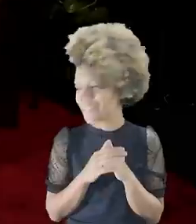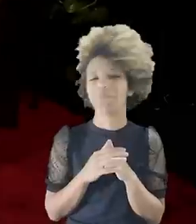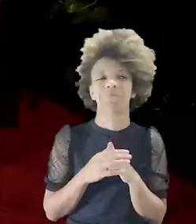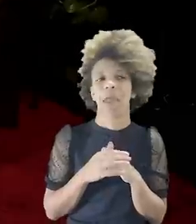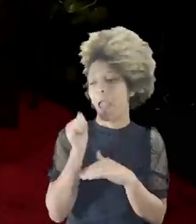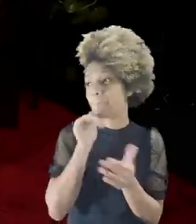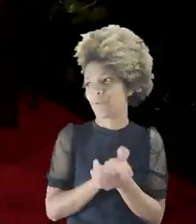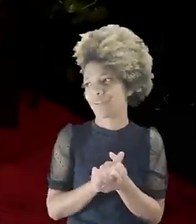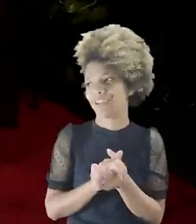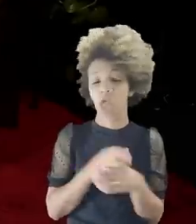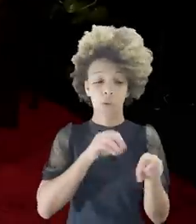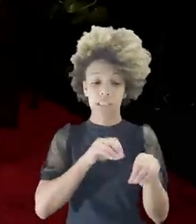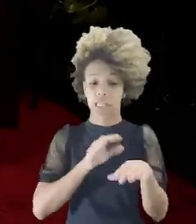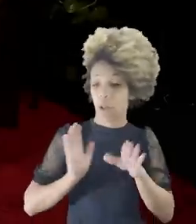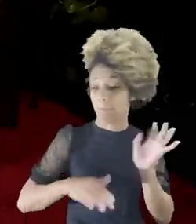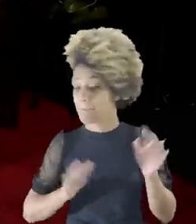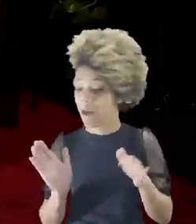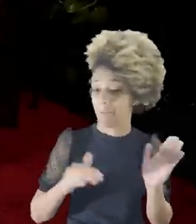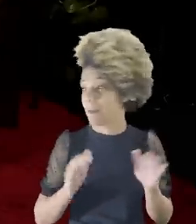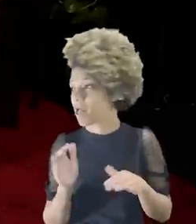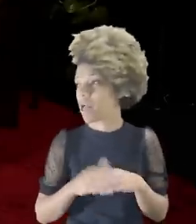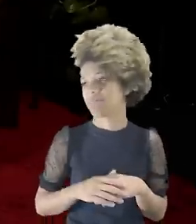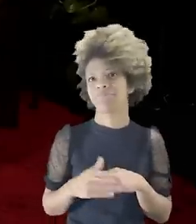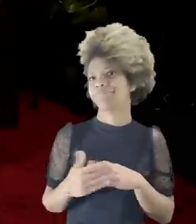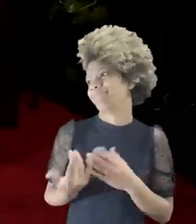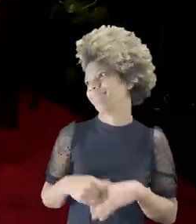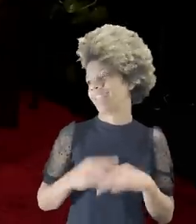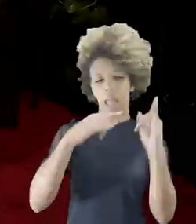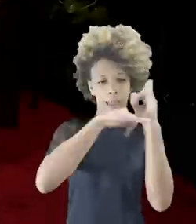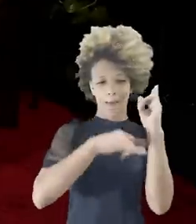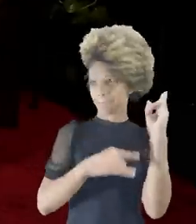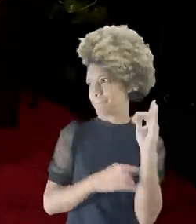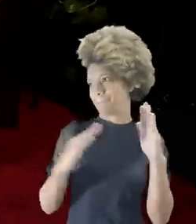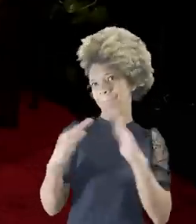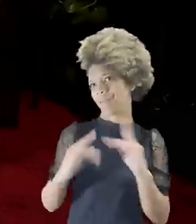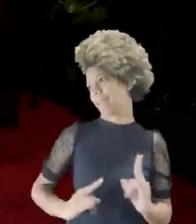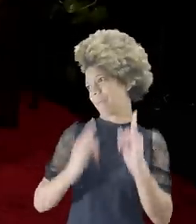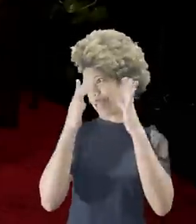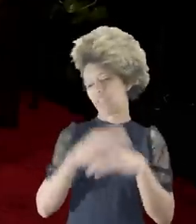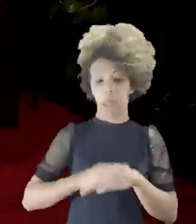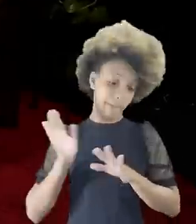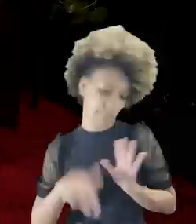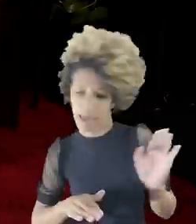minha mulher pegou a senhora eu ensinando ela bater bola né apartamento vizinho debaixo